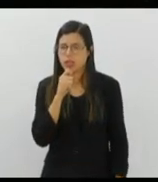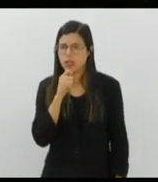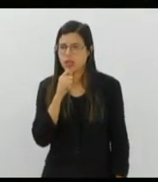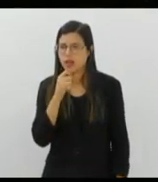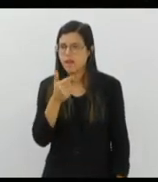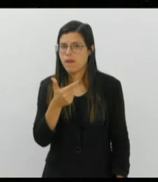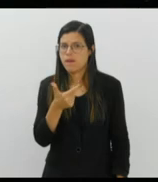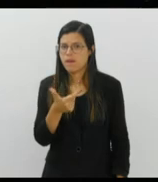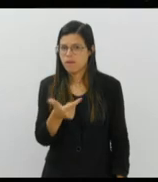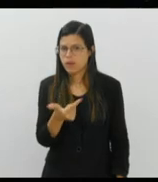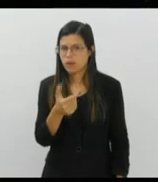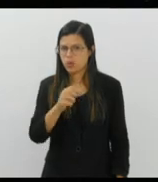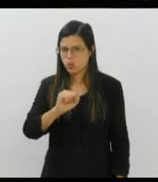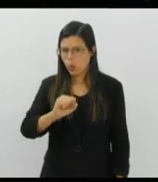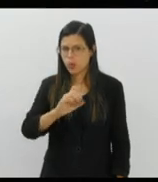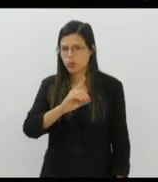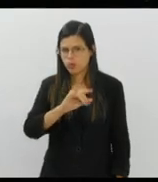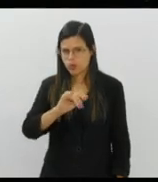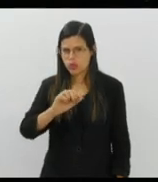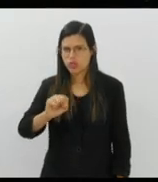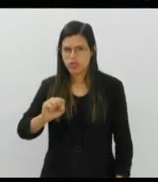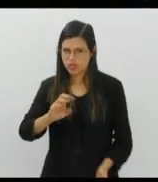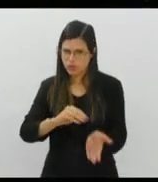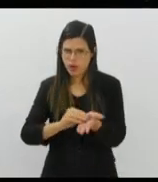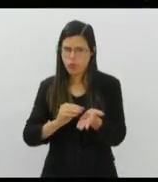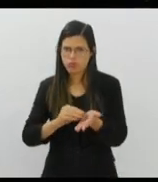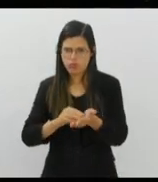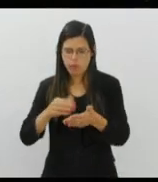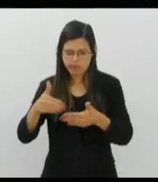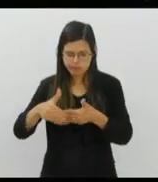aproximadamente 28 dias.